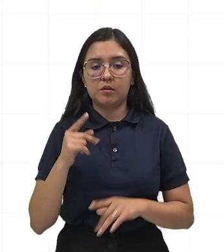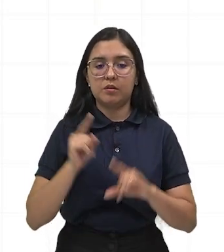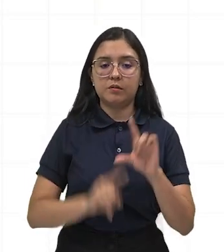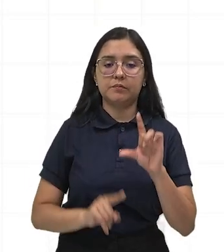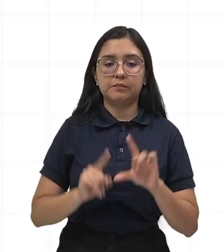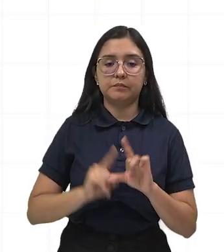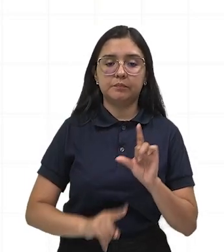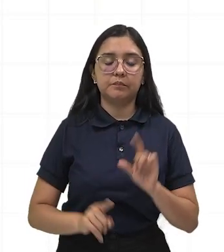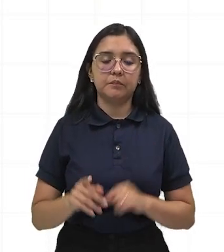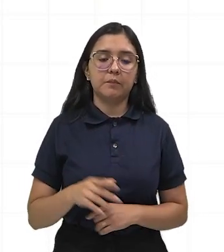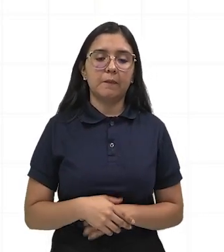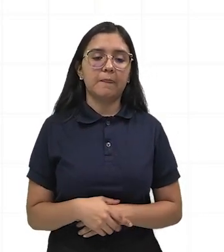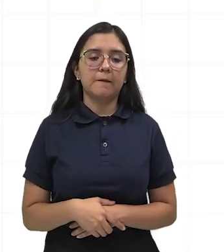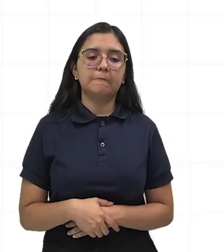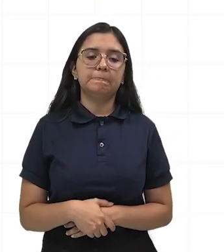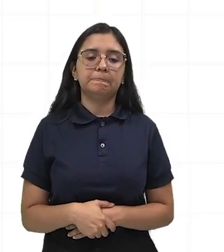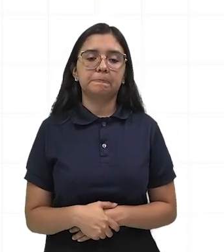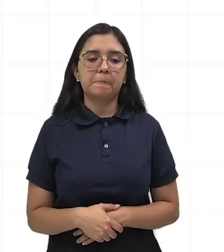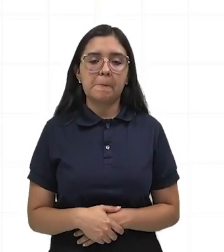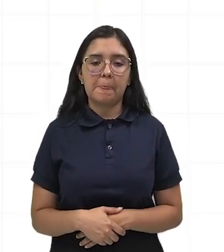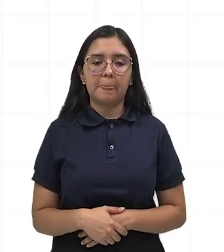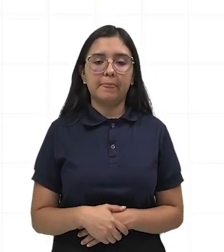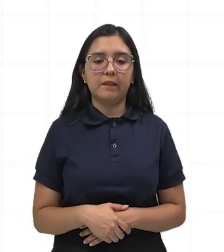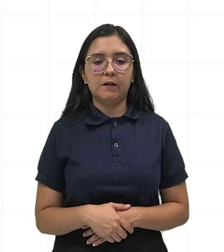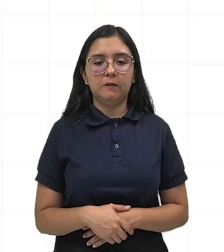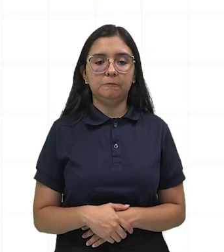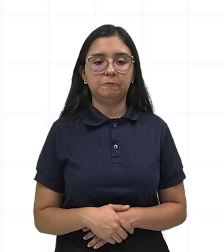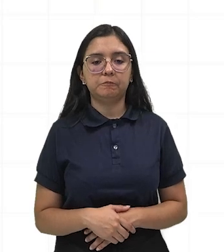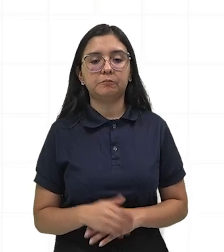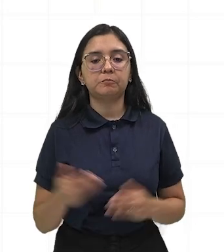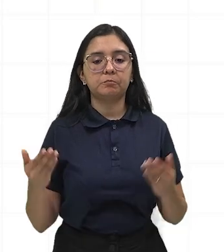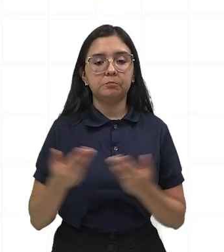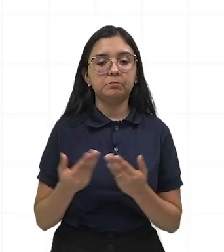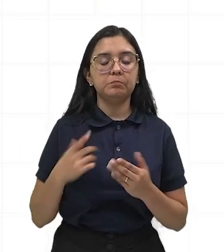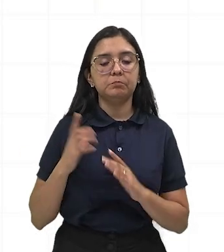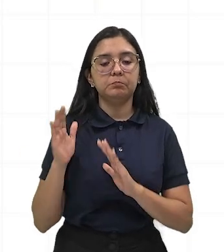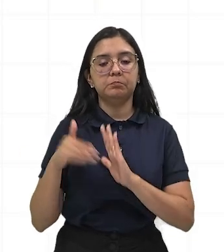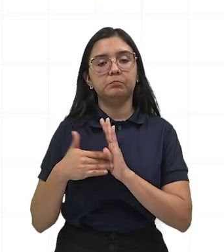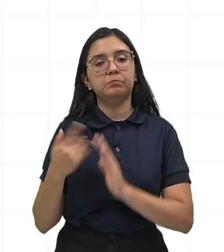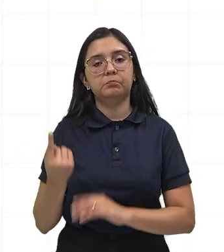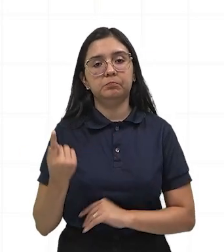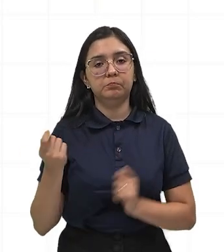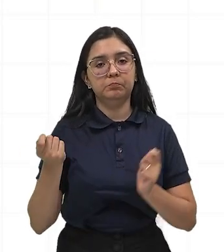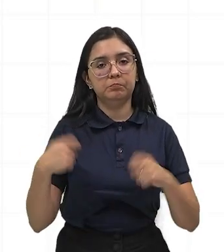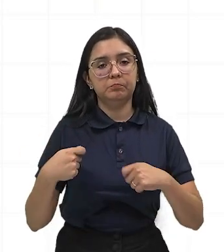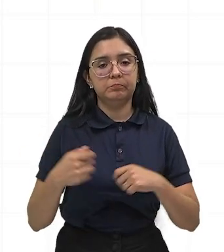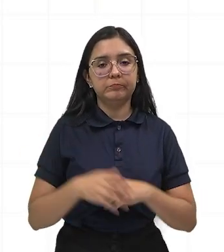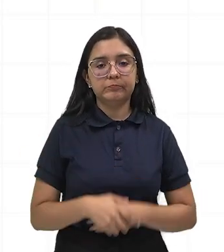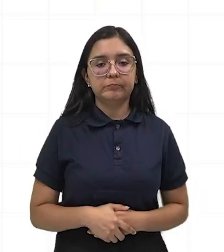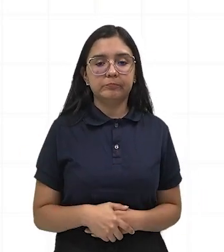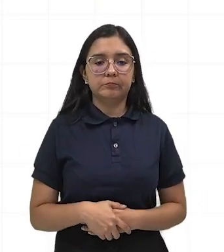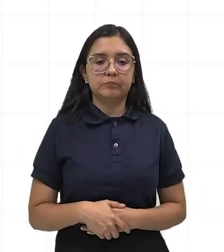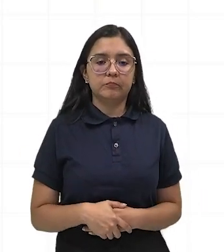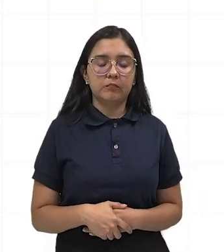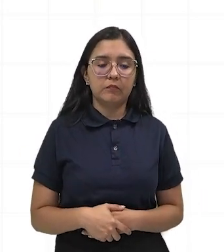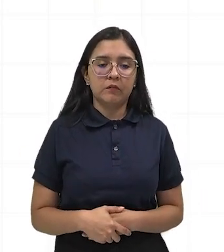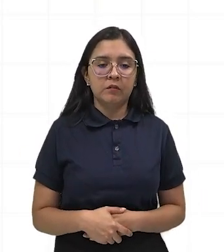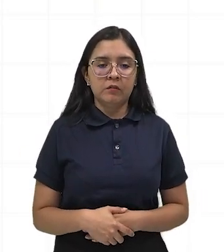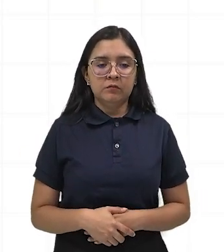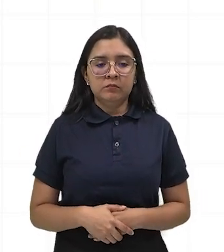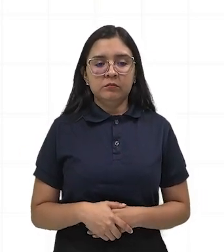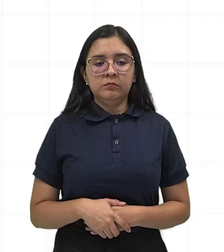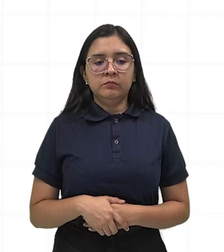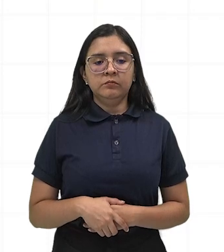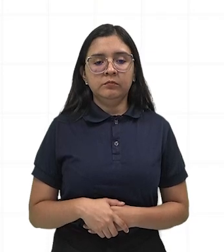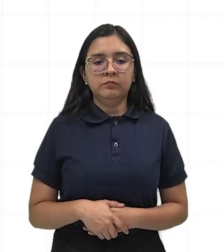tendo 2, se eu fixo essa letra, eu só tenho agora uma única possibilidade. Está aí a ocorrência de eventos